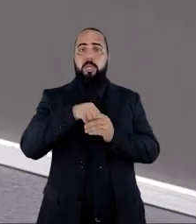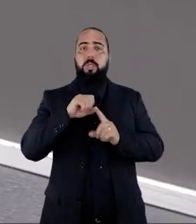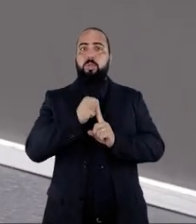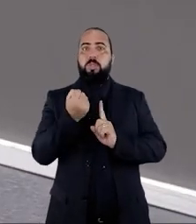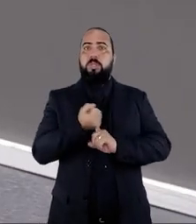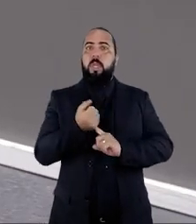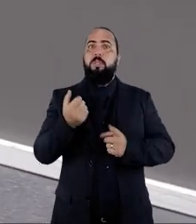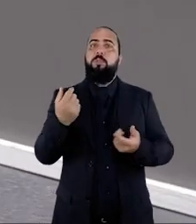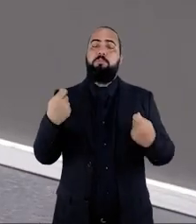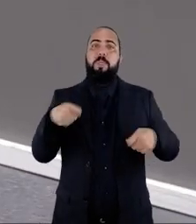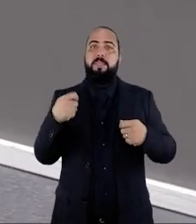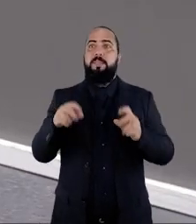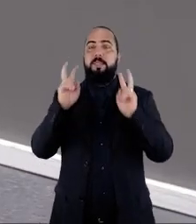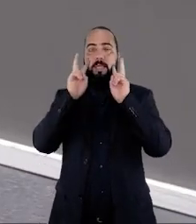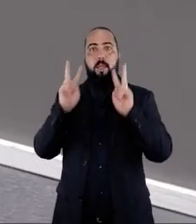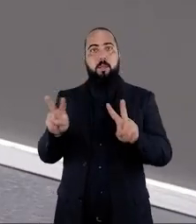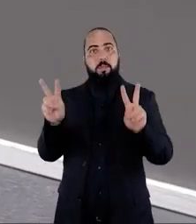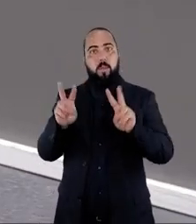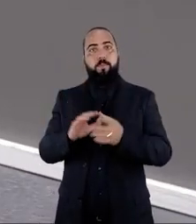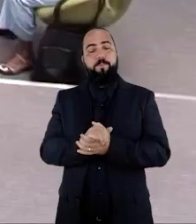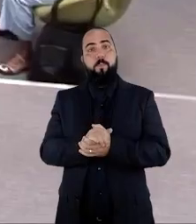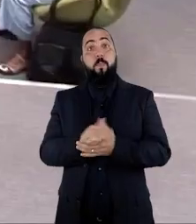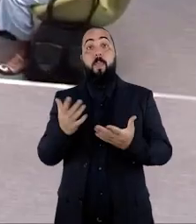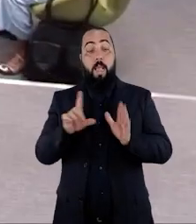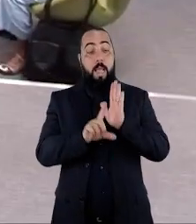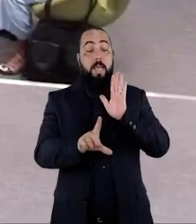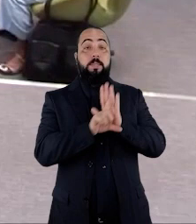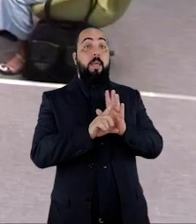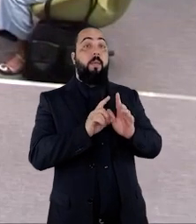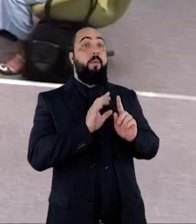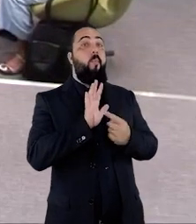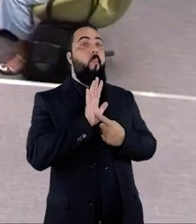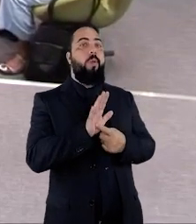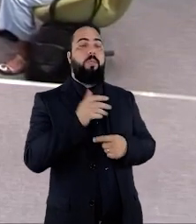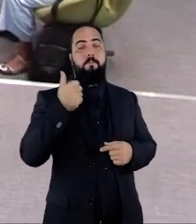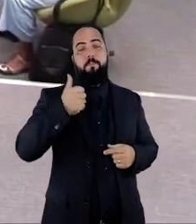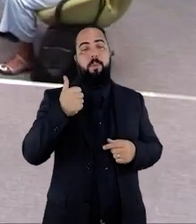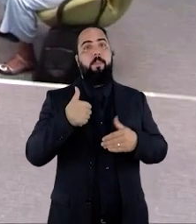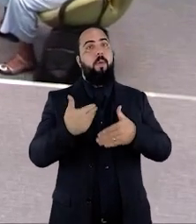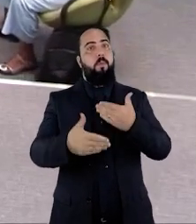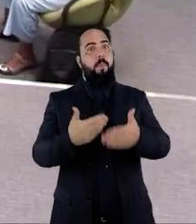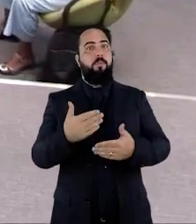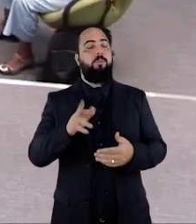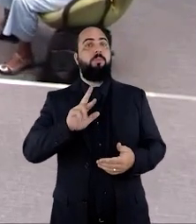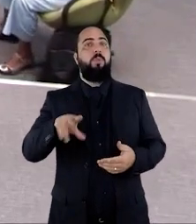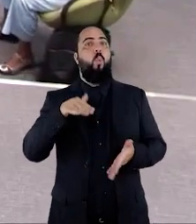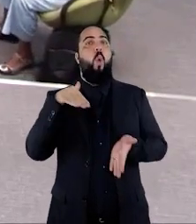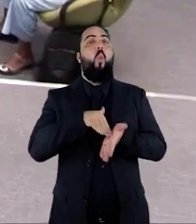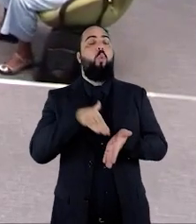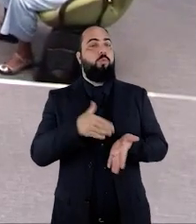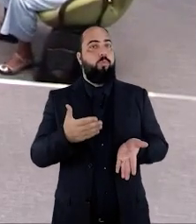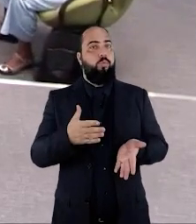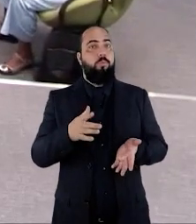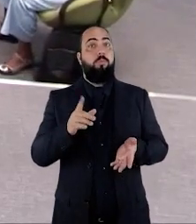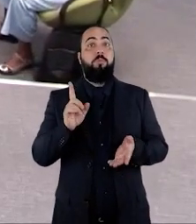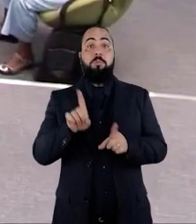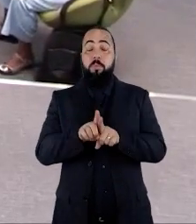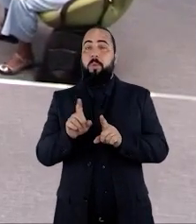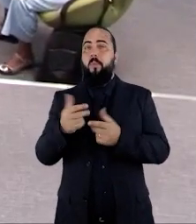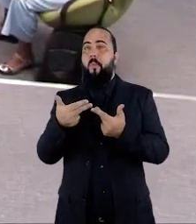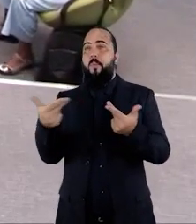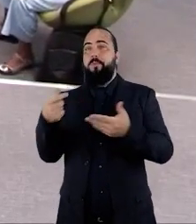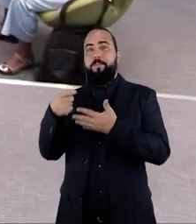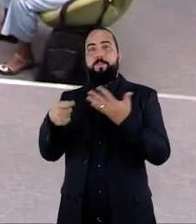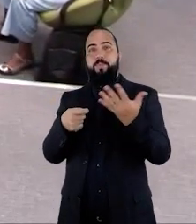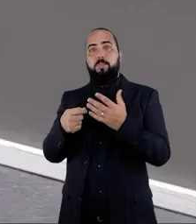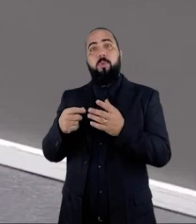estão circulando na sociedade em busca de reconhecimento. As leis, então, em geral, elas representam um primeiro passo, nunca o último, em lutas